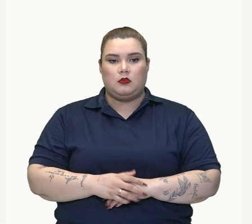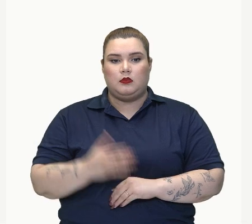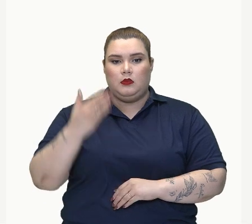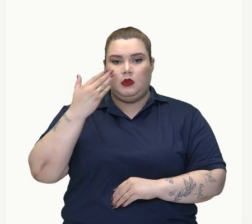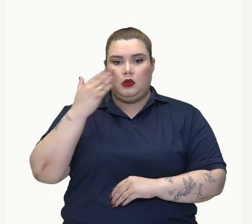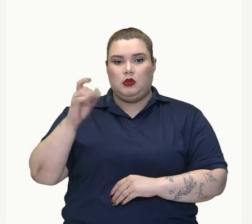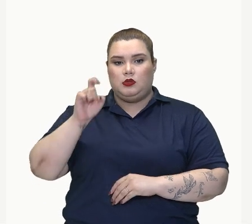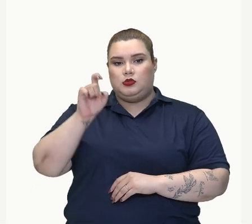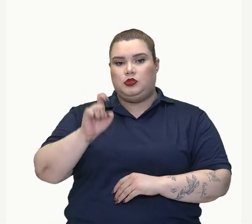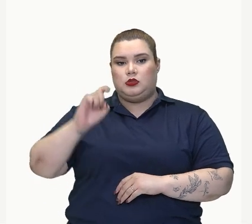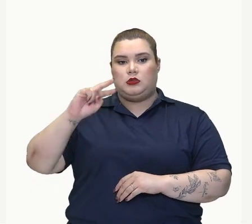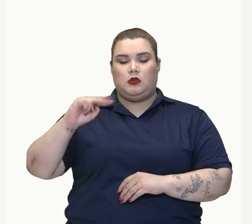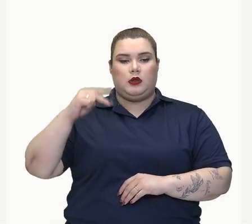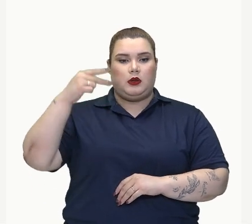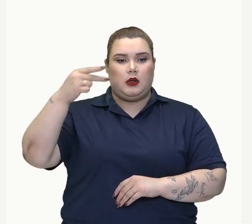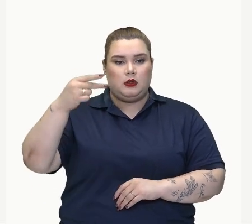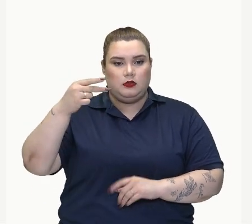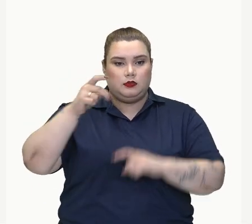x²